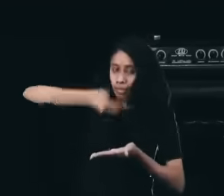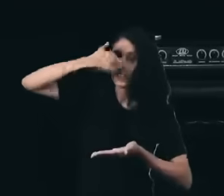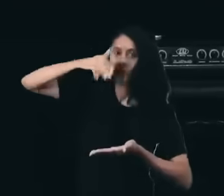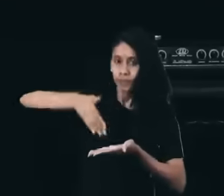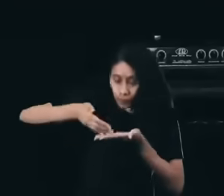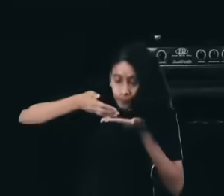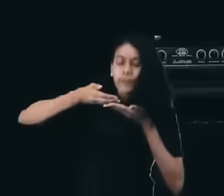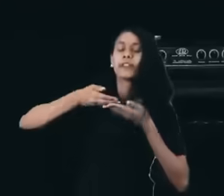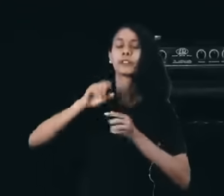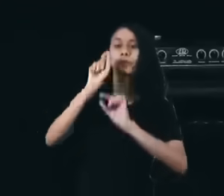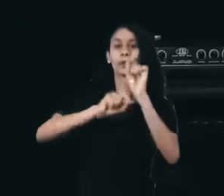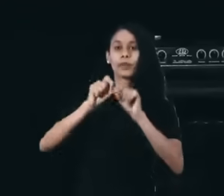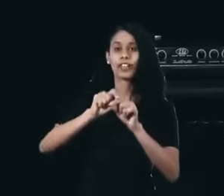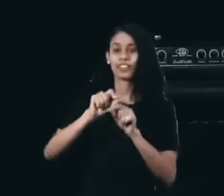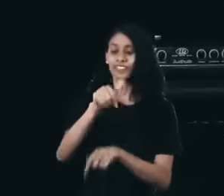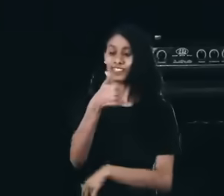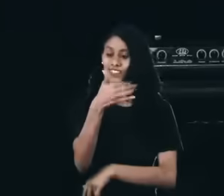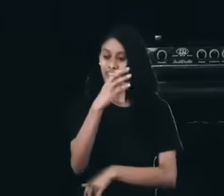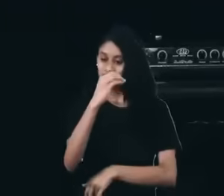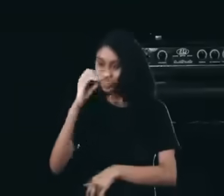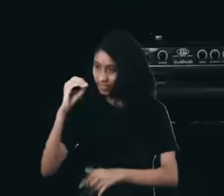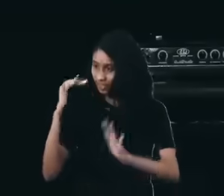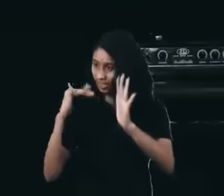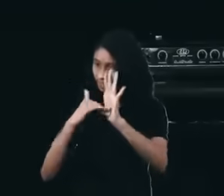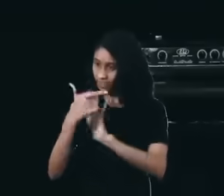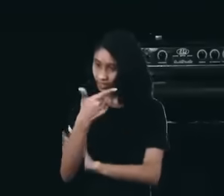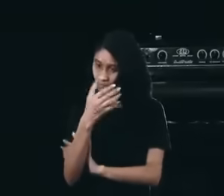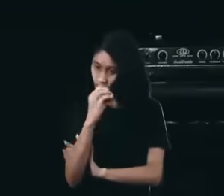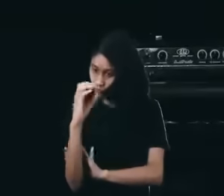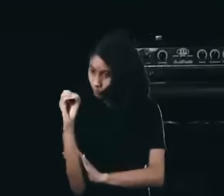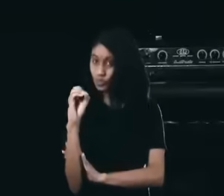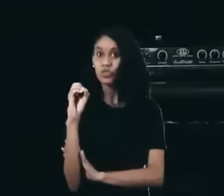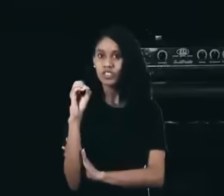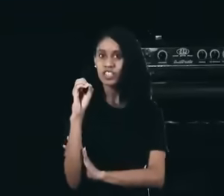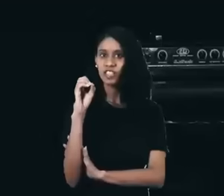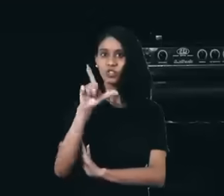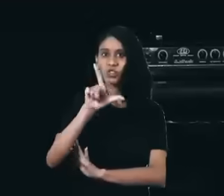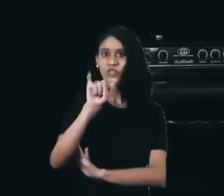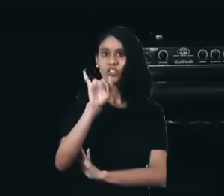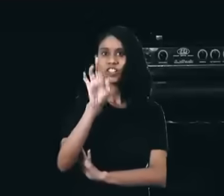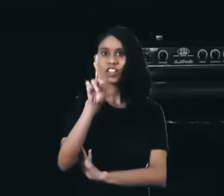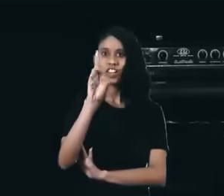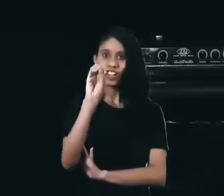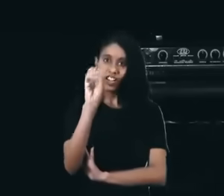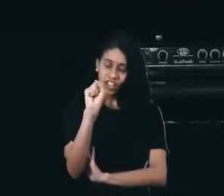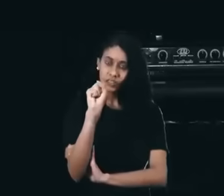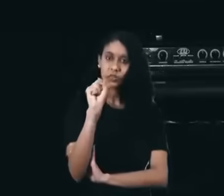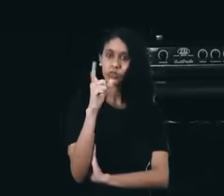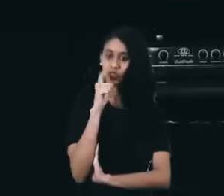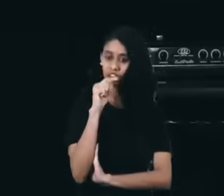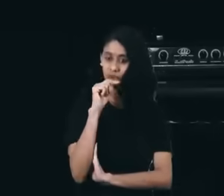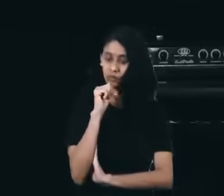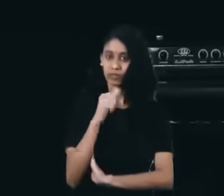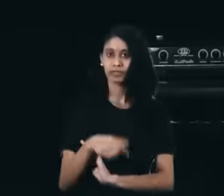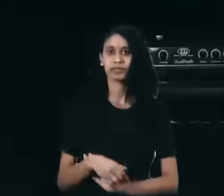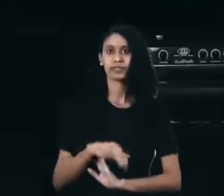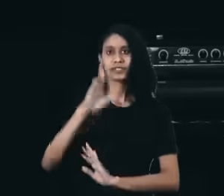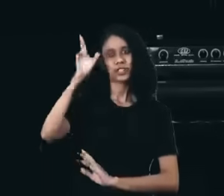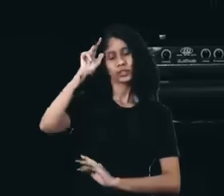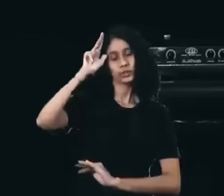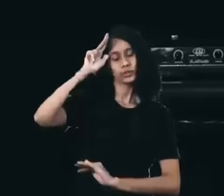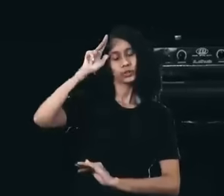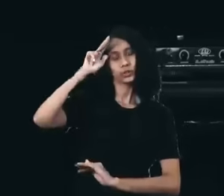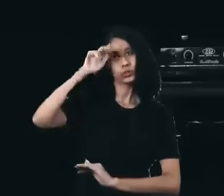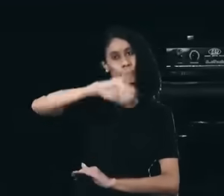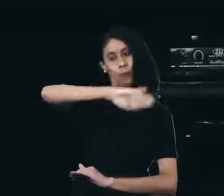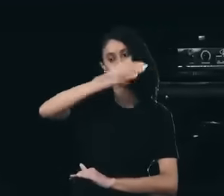expert em matemática para fazer a conta. Se ele bebeu 100 litros, vamos dizer que ele bebeu o mínimo, 100 litros de água, e Eliezer tinha